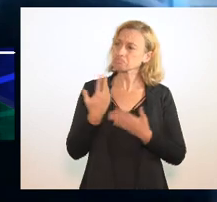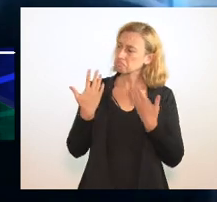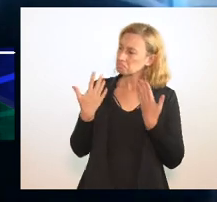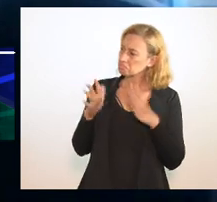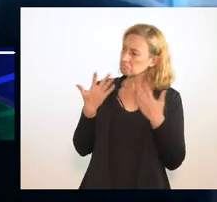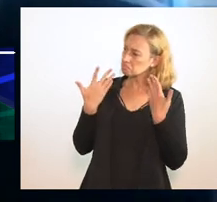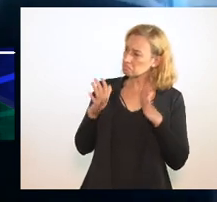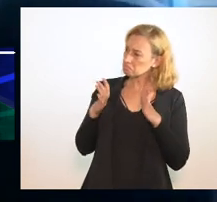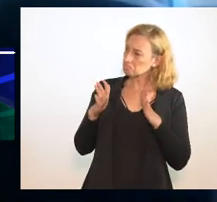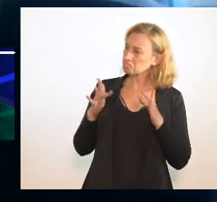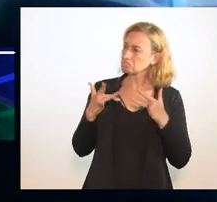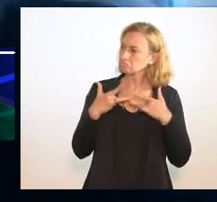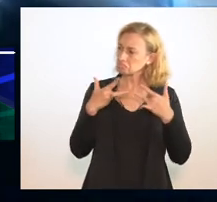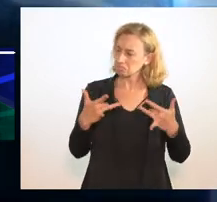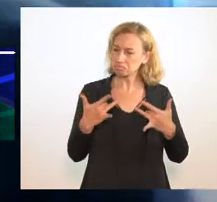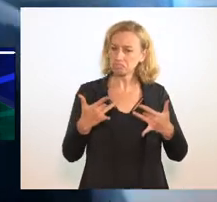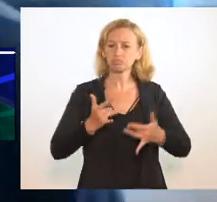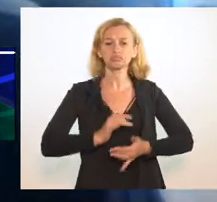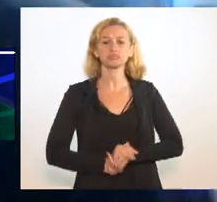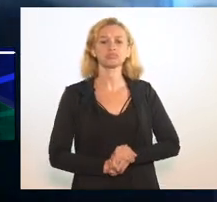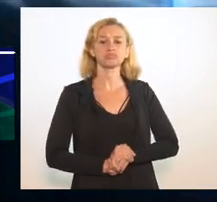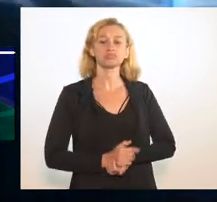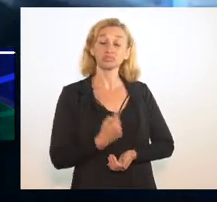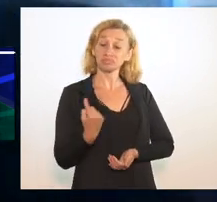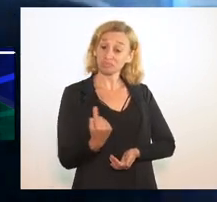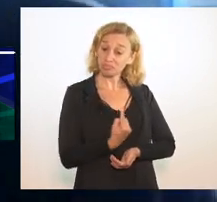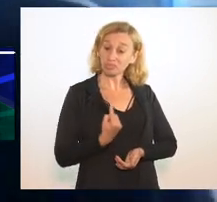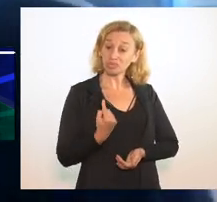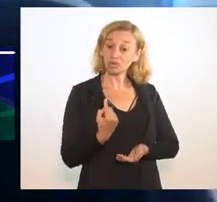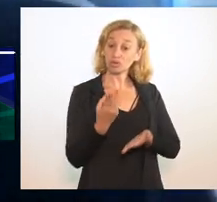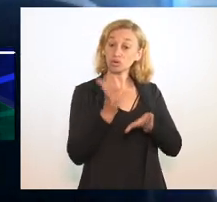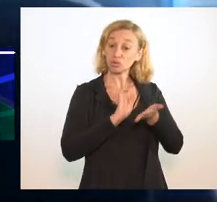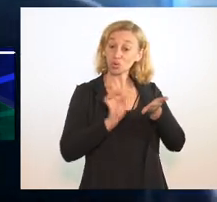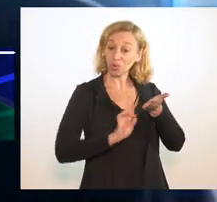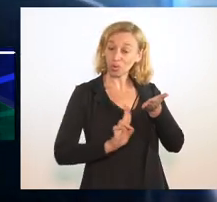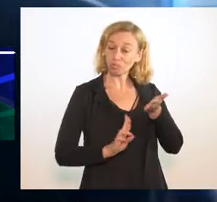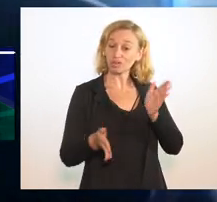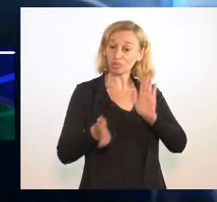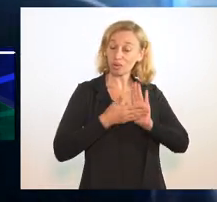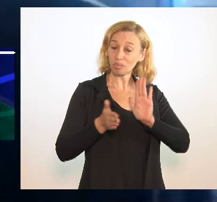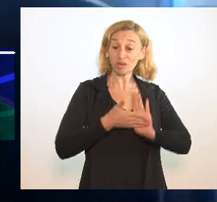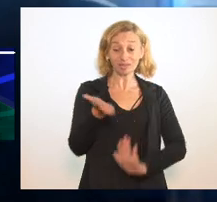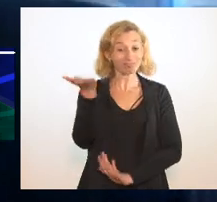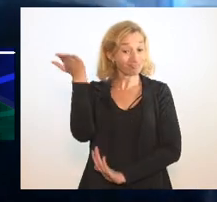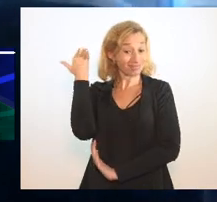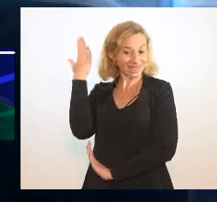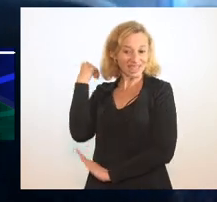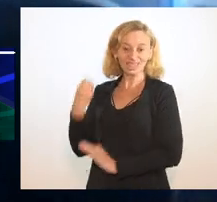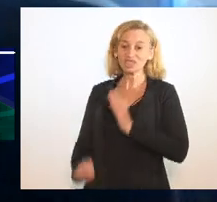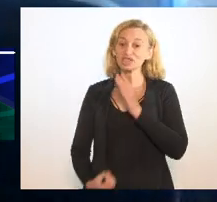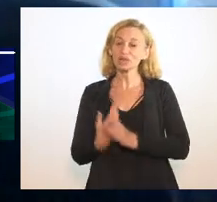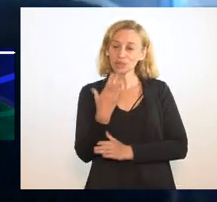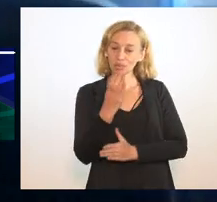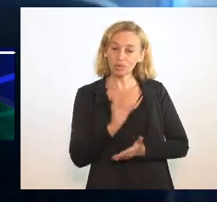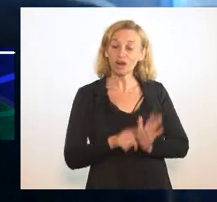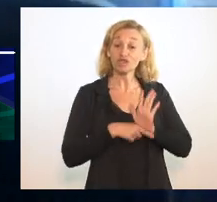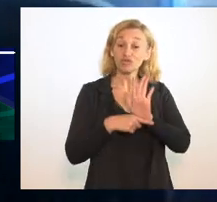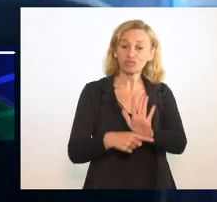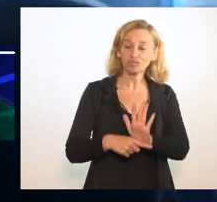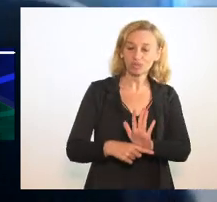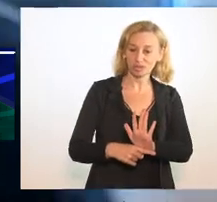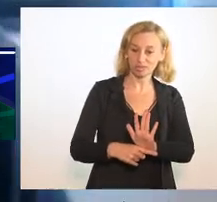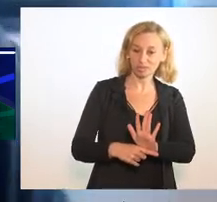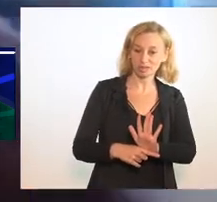generosa solidariedade, viramos coautores da proposta lá atrás que criou o auxílio emergencial